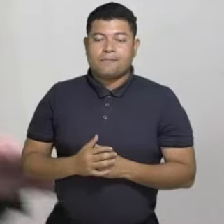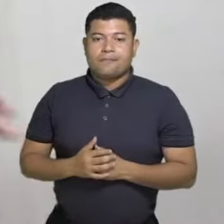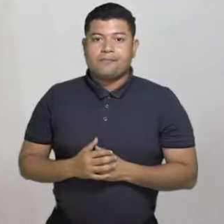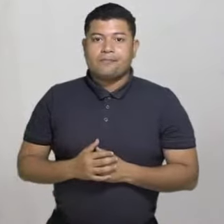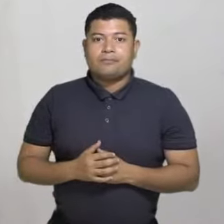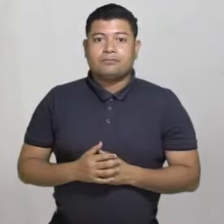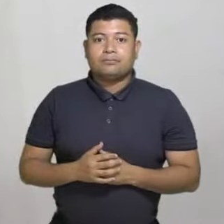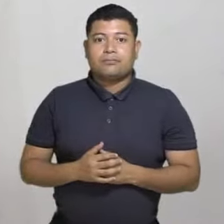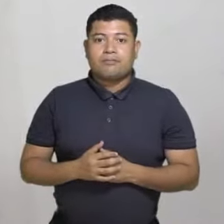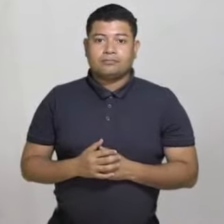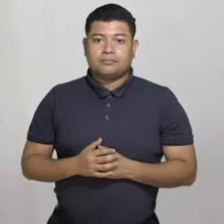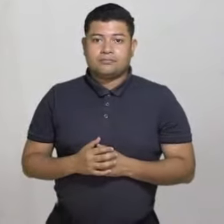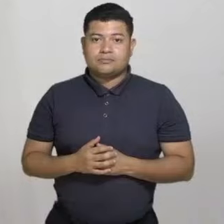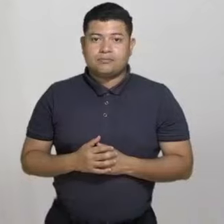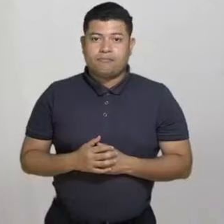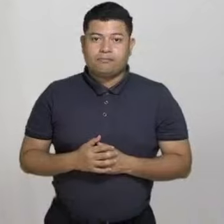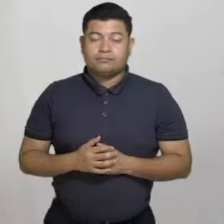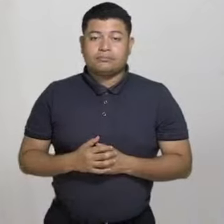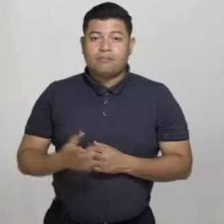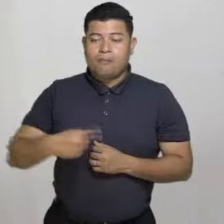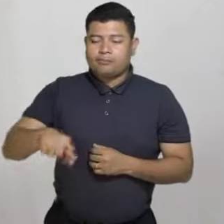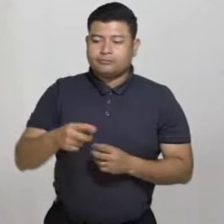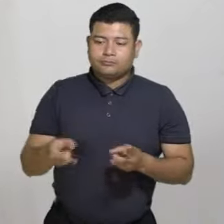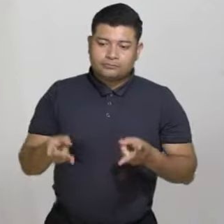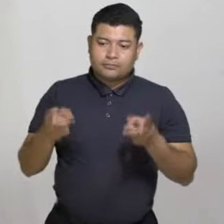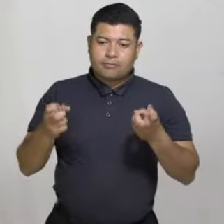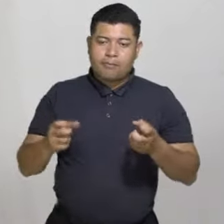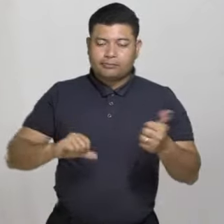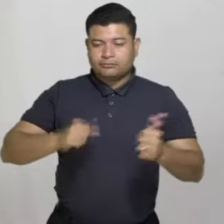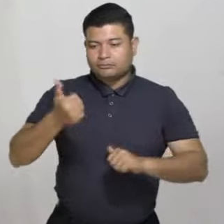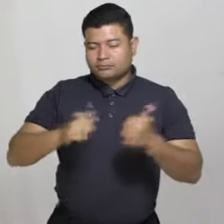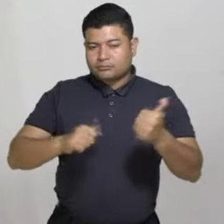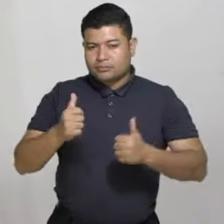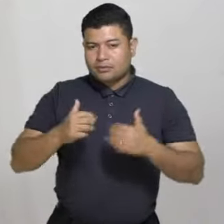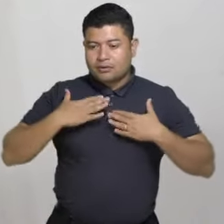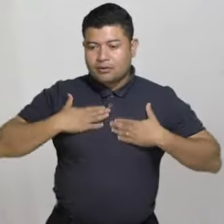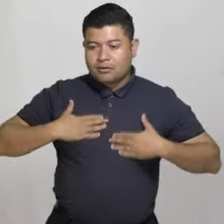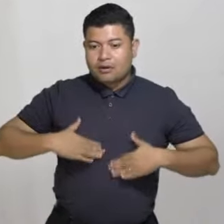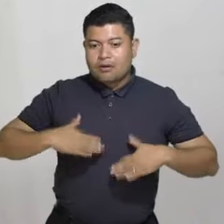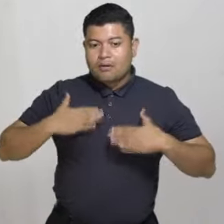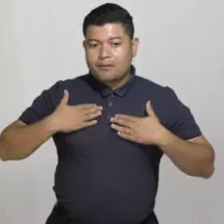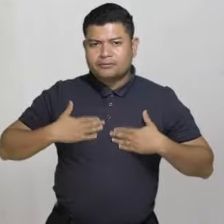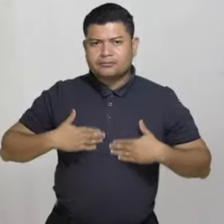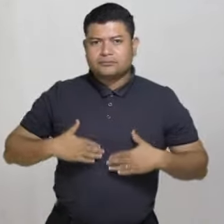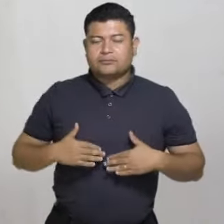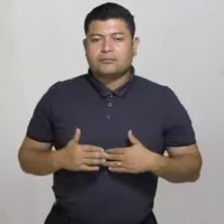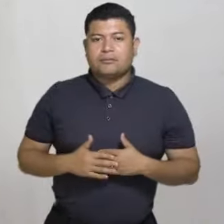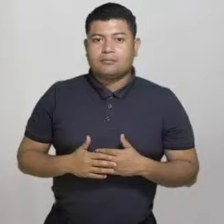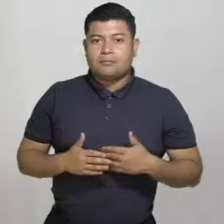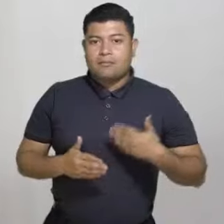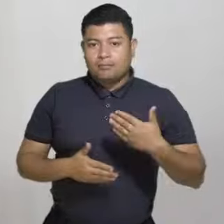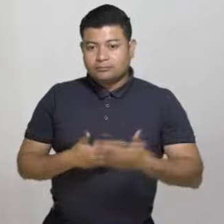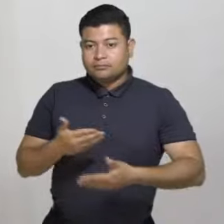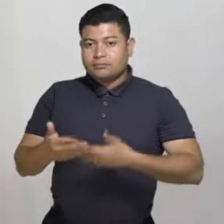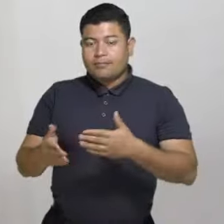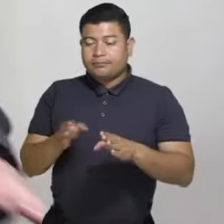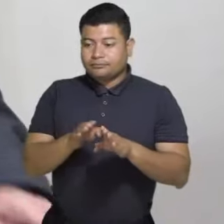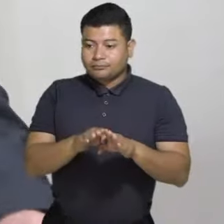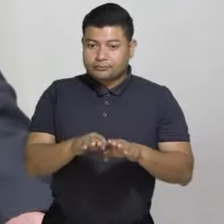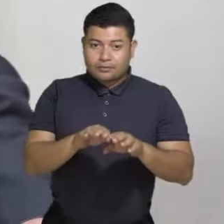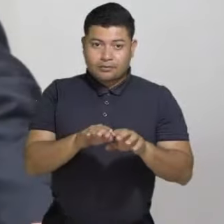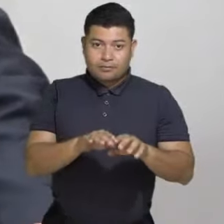E nós percebemos, numa avaliação tranquila e fria, que, ao passar do tempo,